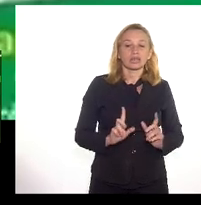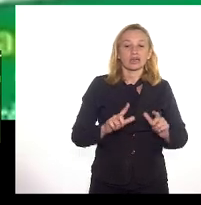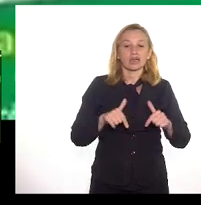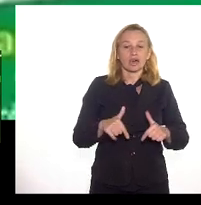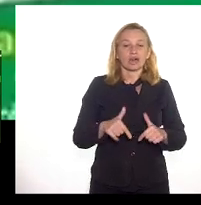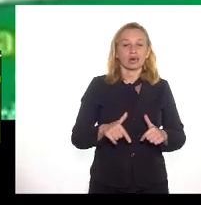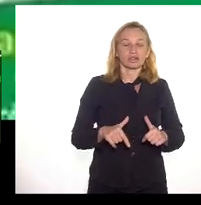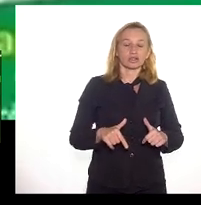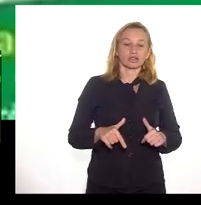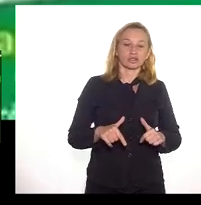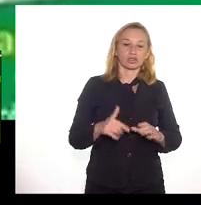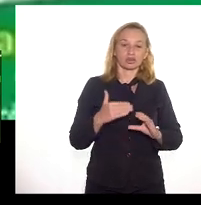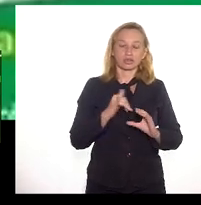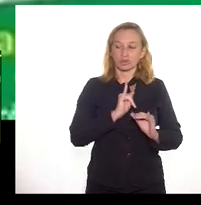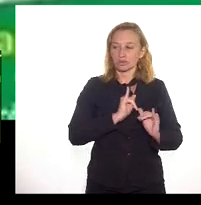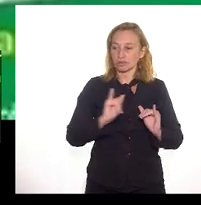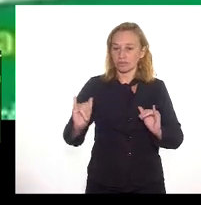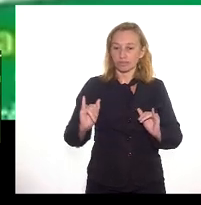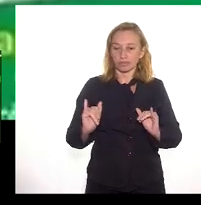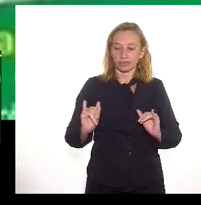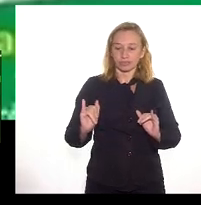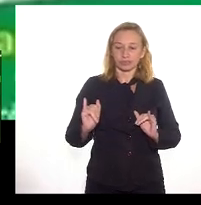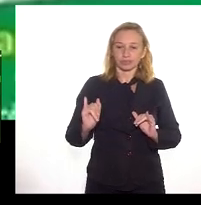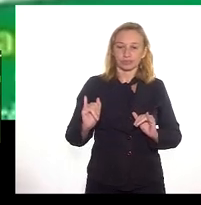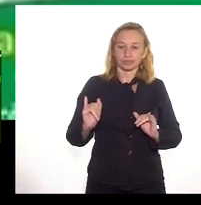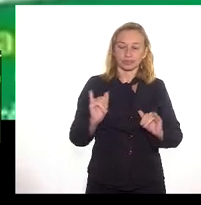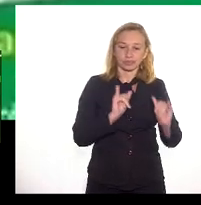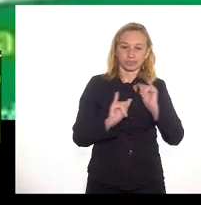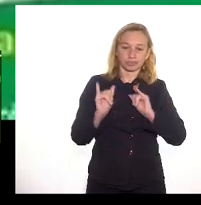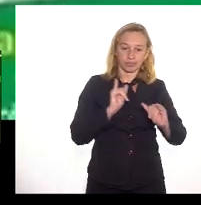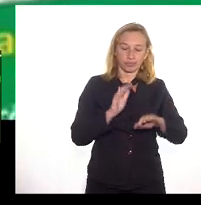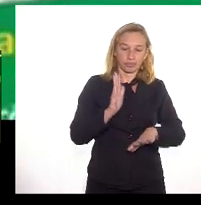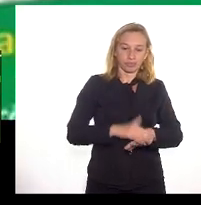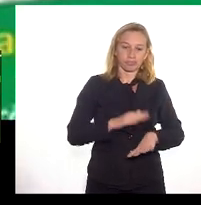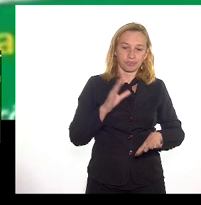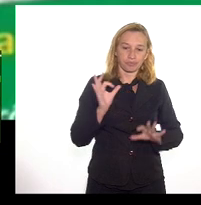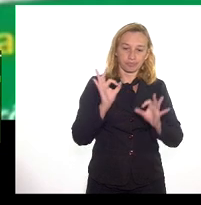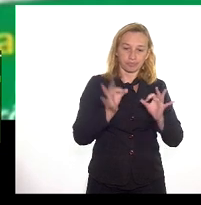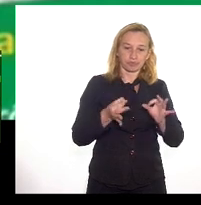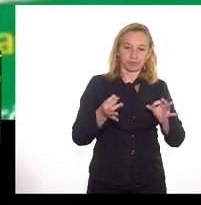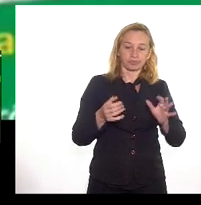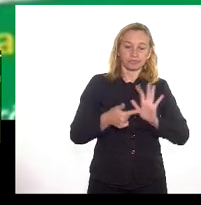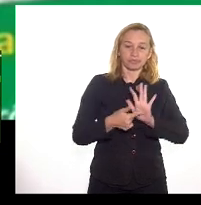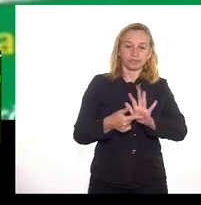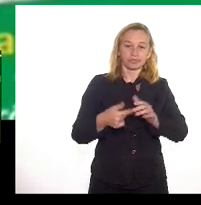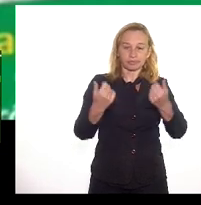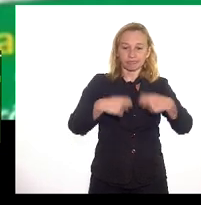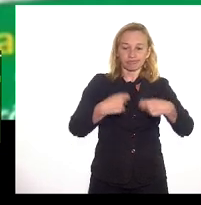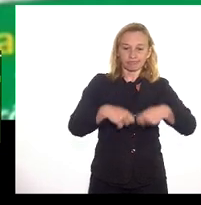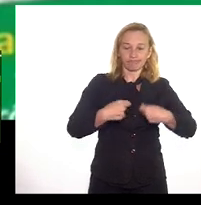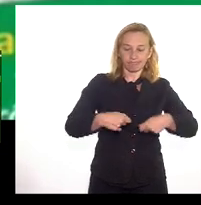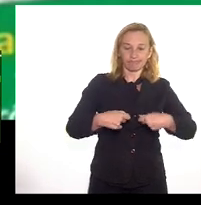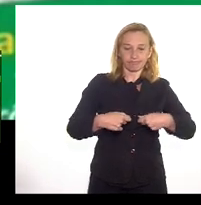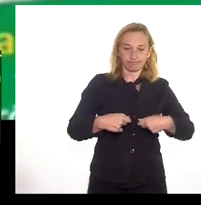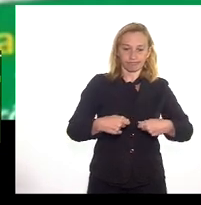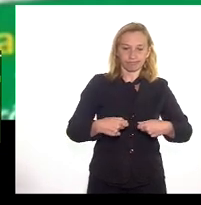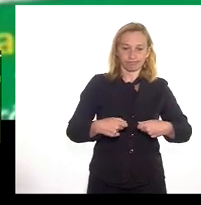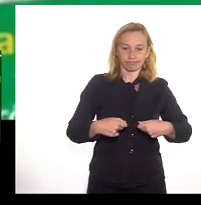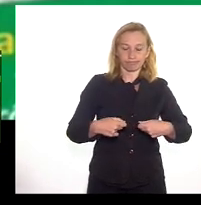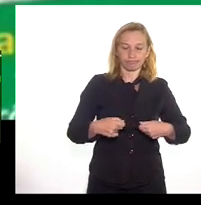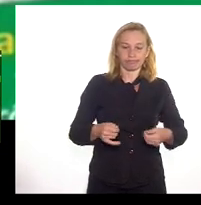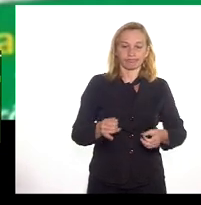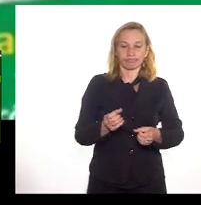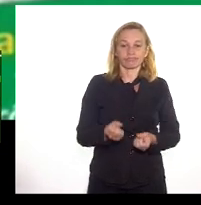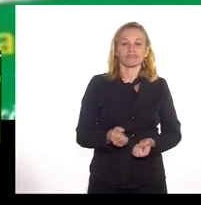e enviam informações mais específicas relacionadas às necessidades físicas, né, com base nos